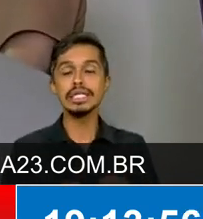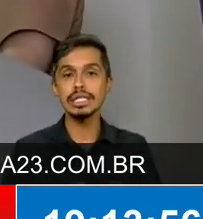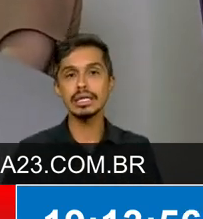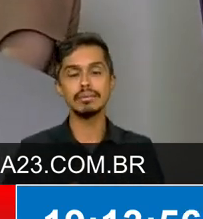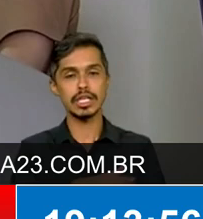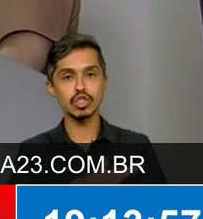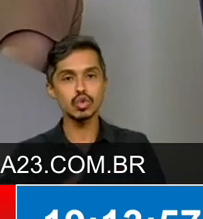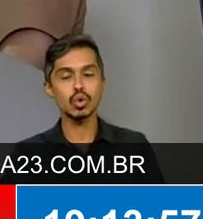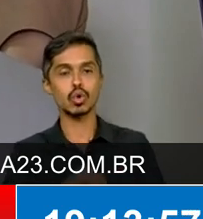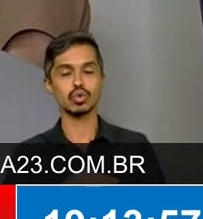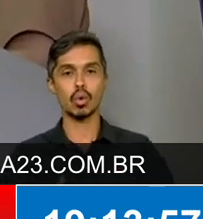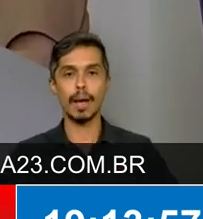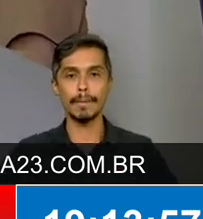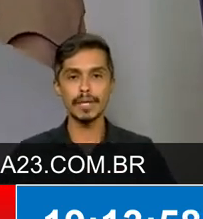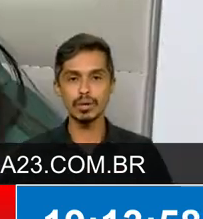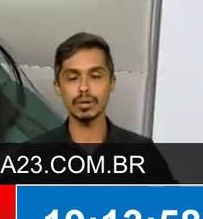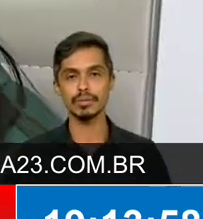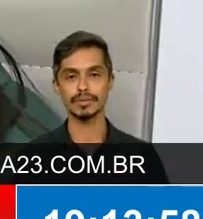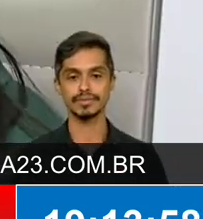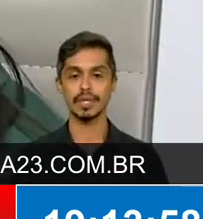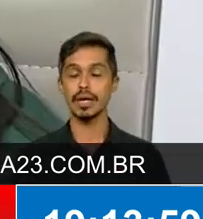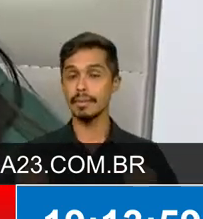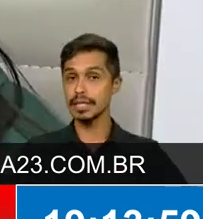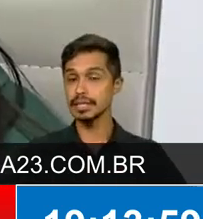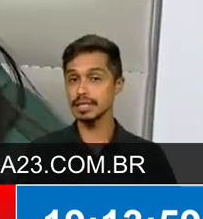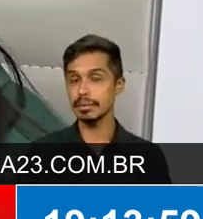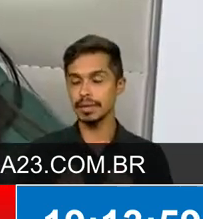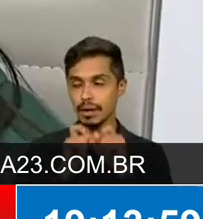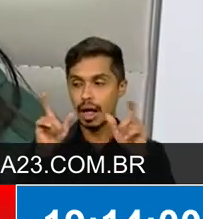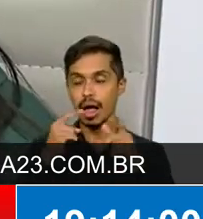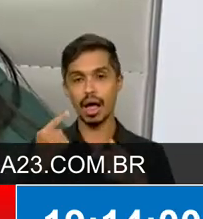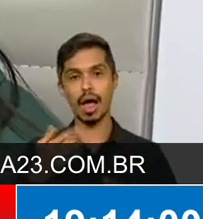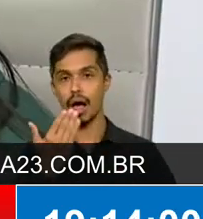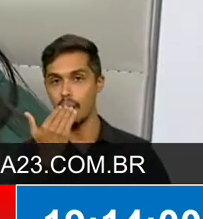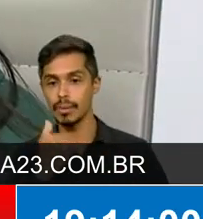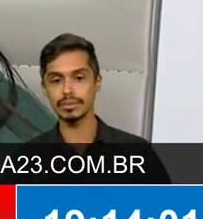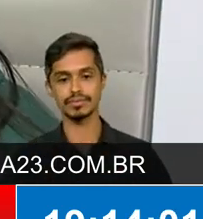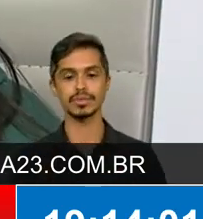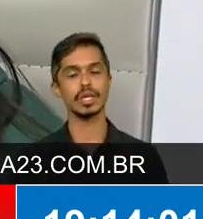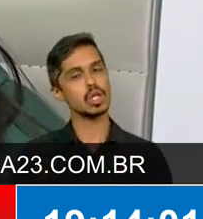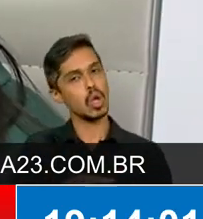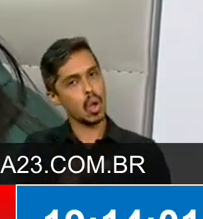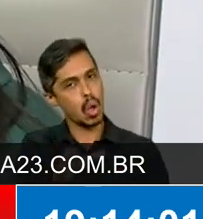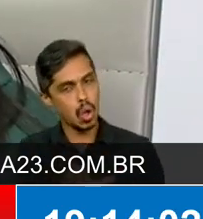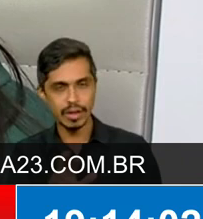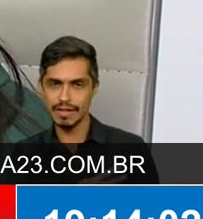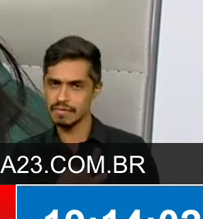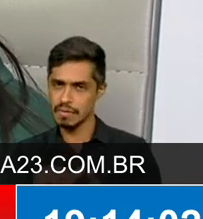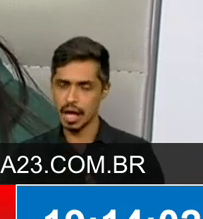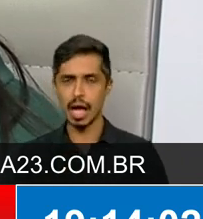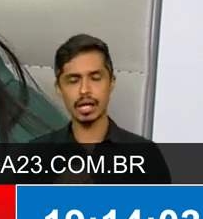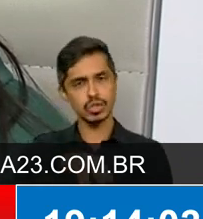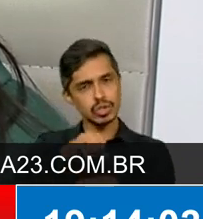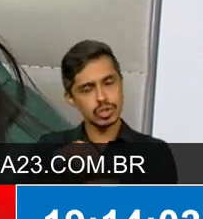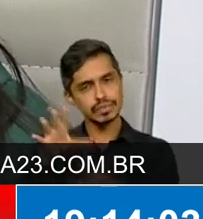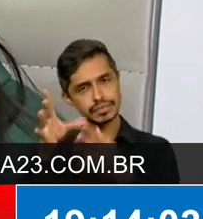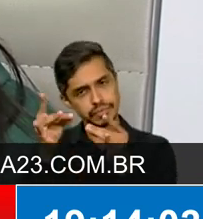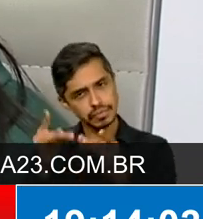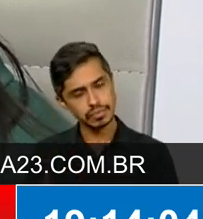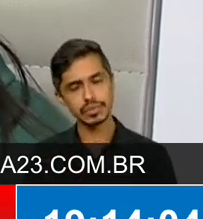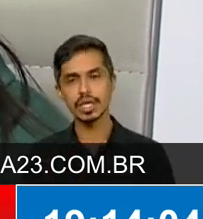ficar atenta à alimentação. A gente sempre passa orientações comportamentais para os pacientes, uma forma